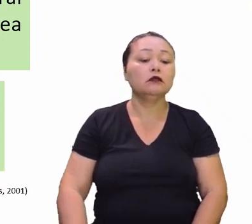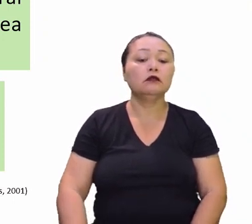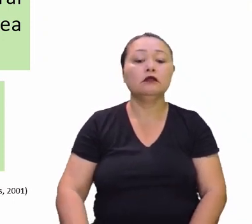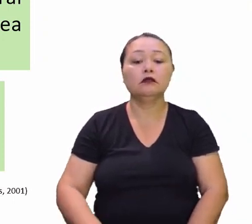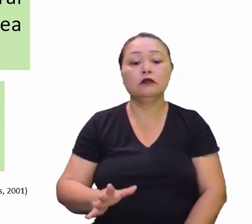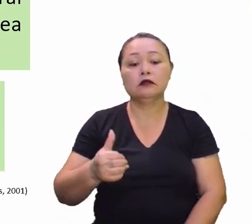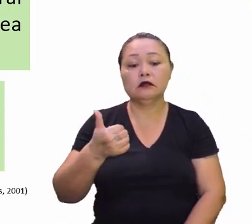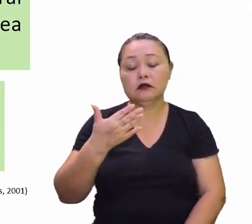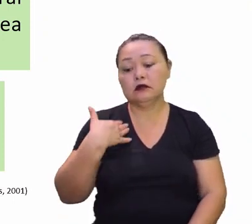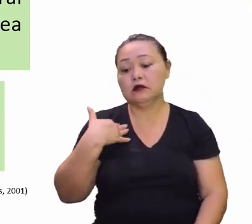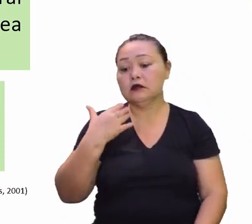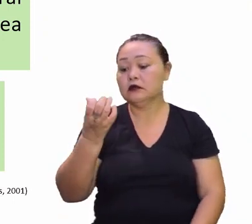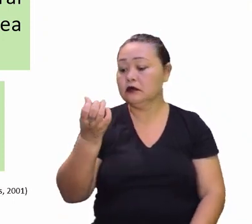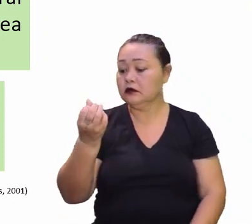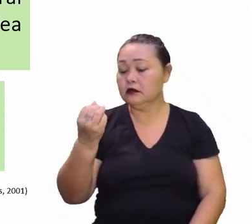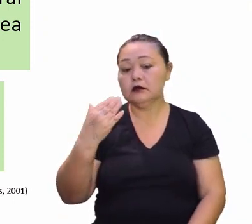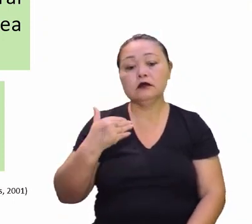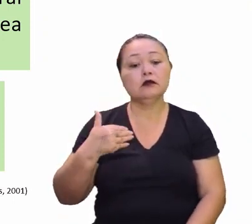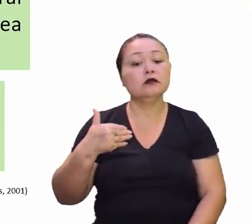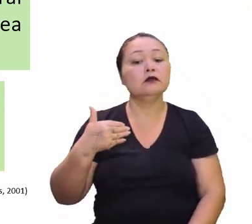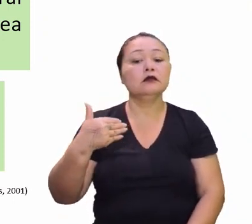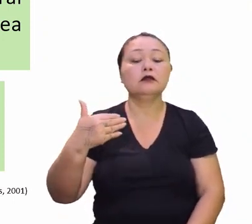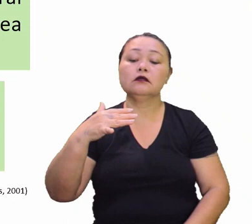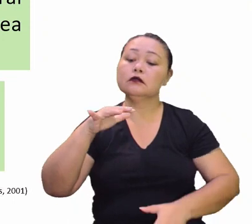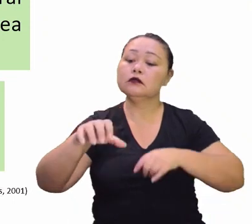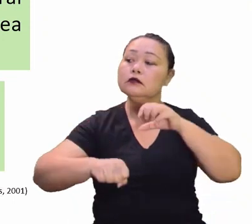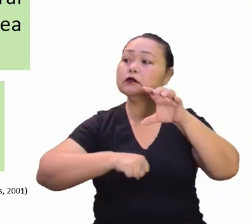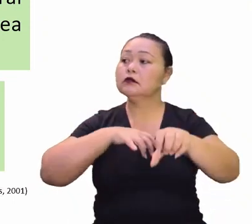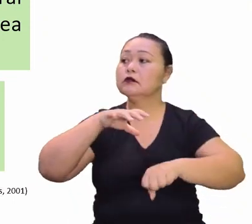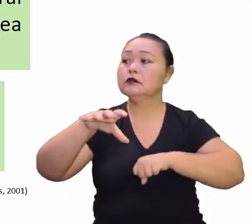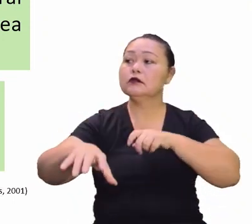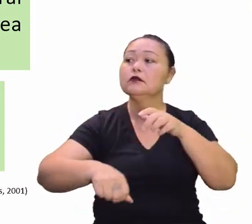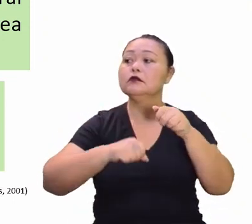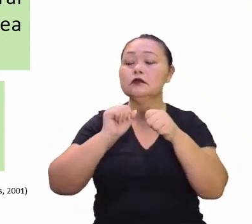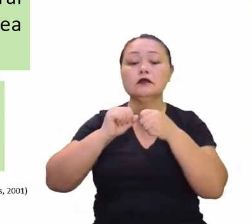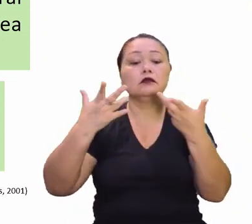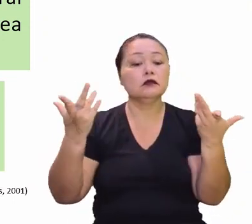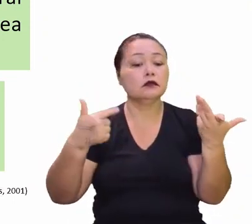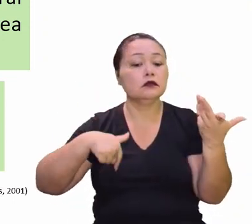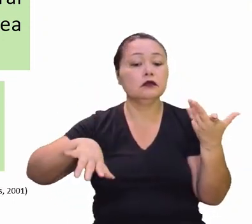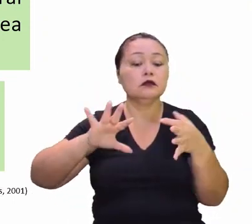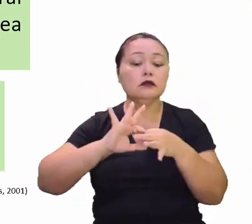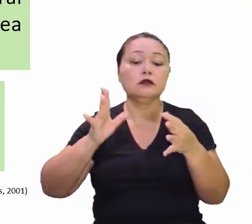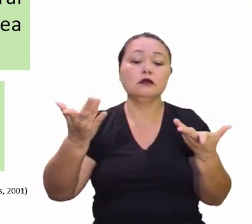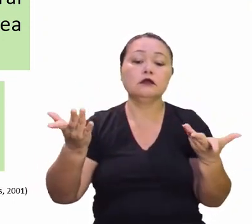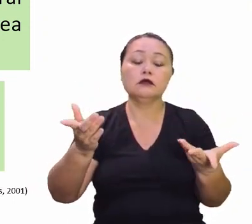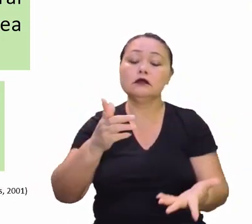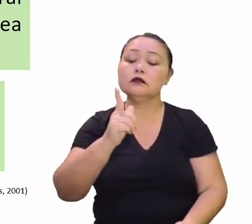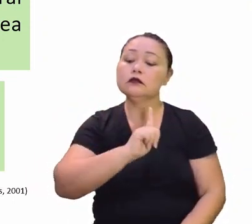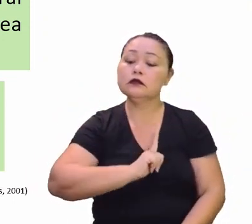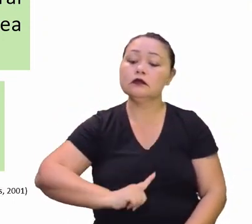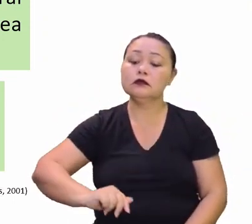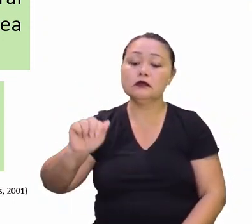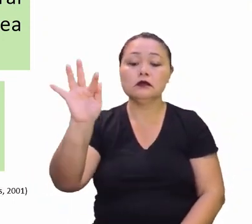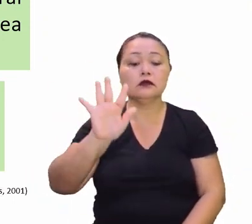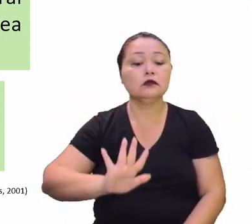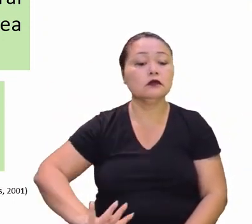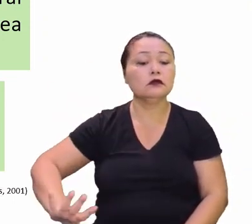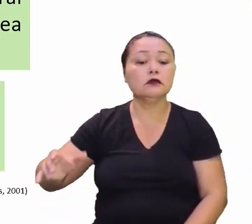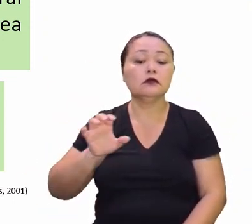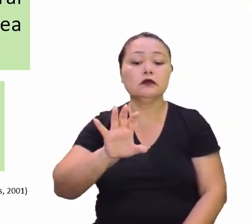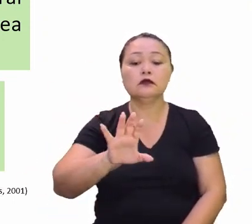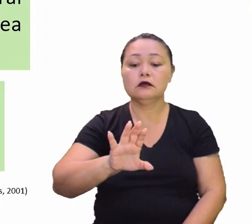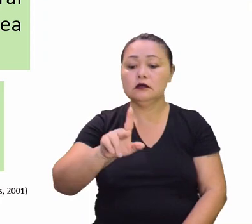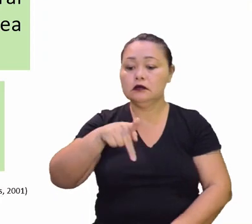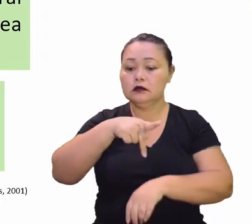Em 60 inicia o processo de colonização espontânea na região. O governo federal considerou o centro-oeste do país como